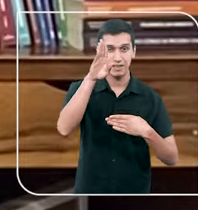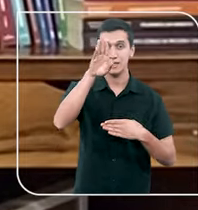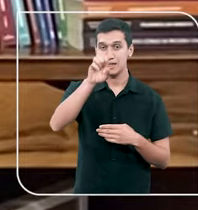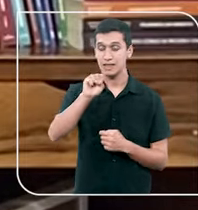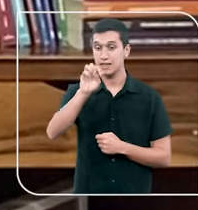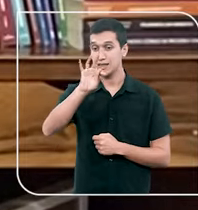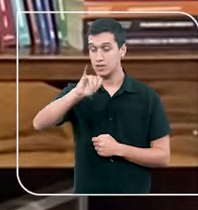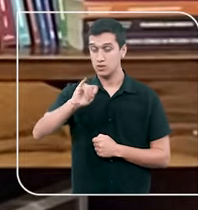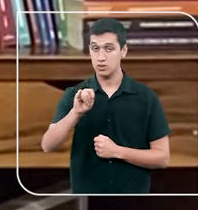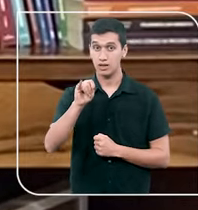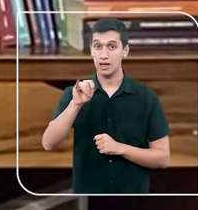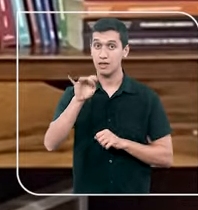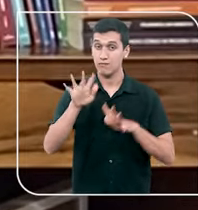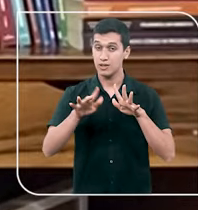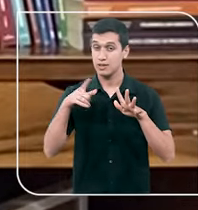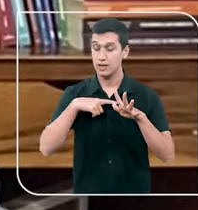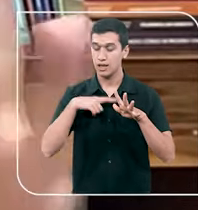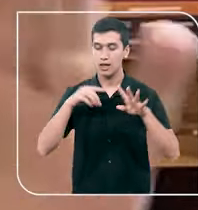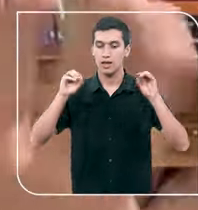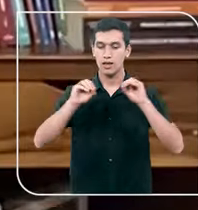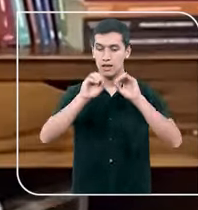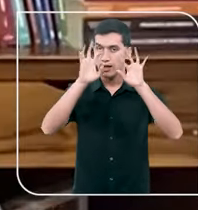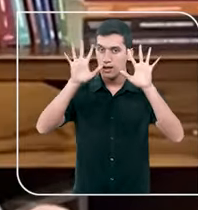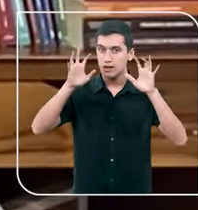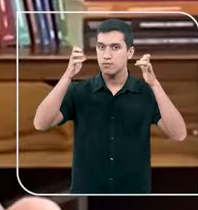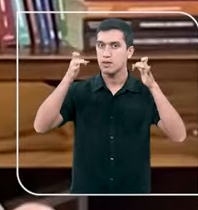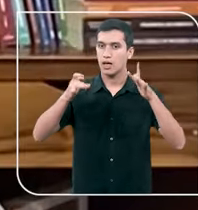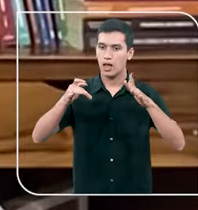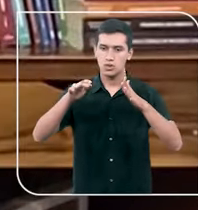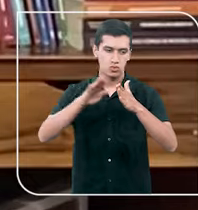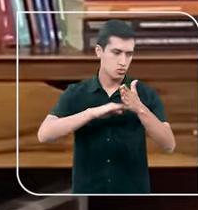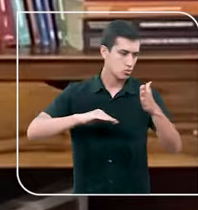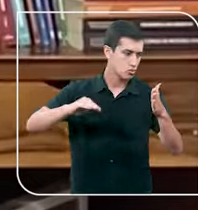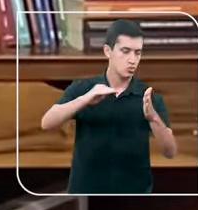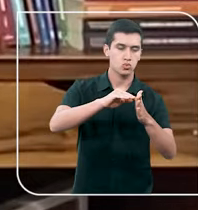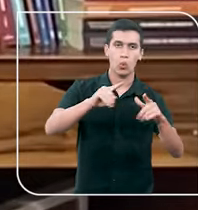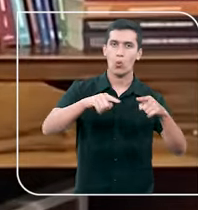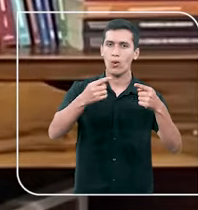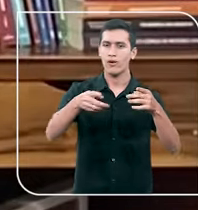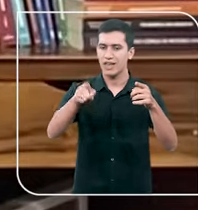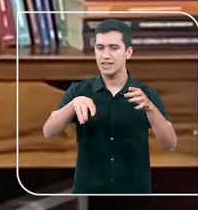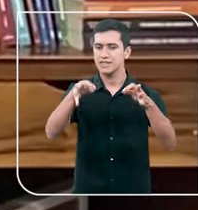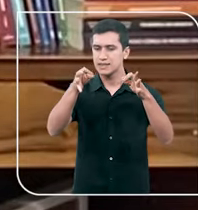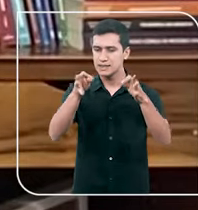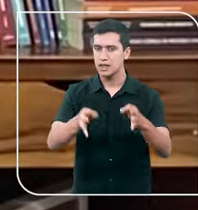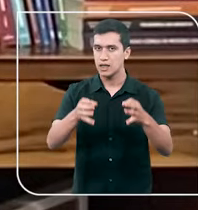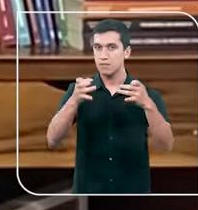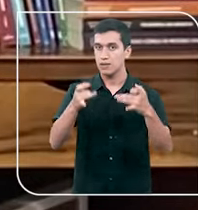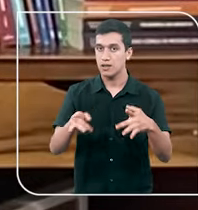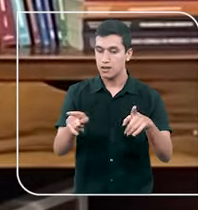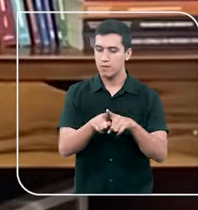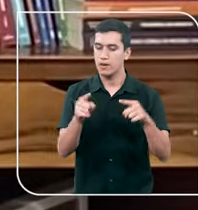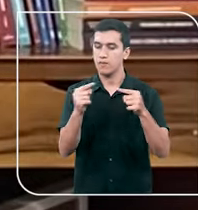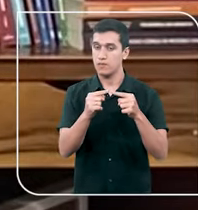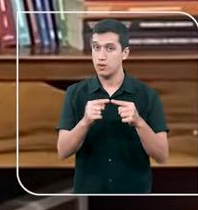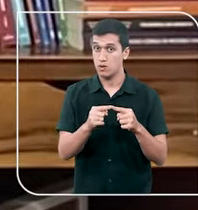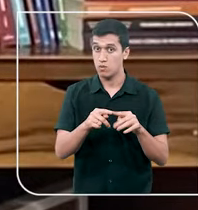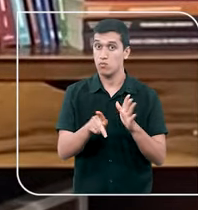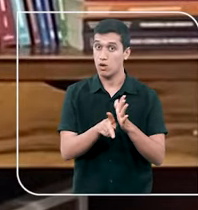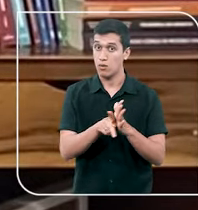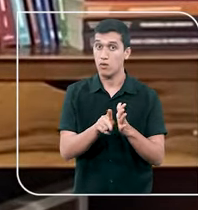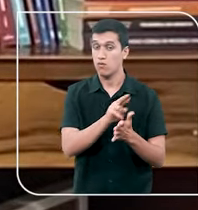Tribunal de Justiça talvez seja esclarecer em nível nacional qual a correta interpretação e aplicação